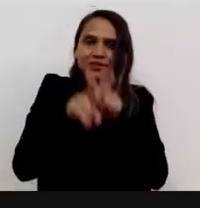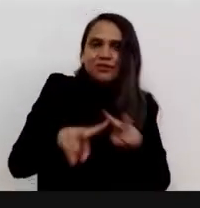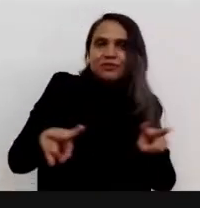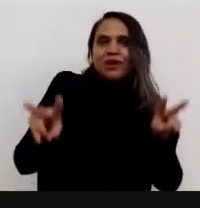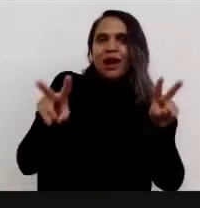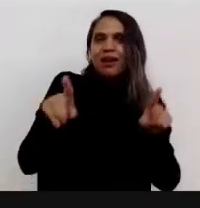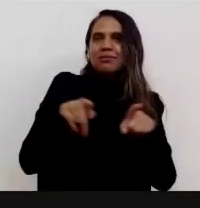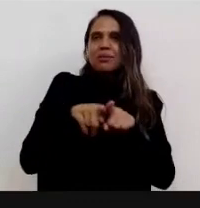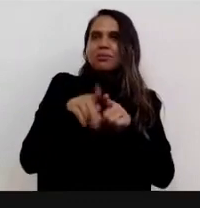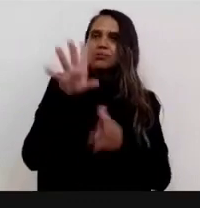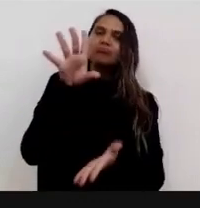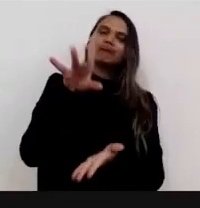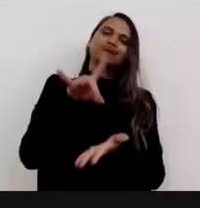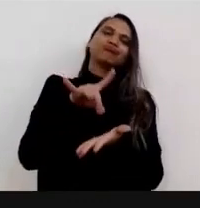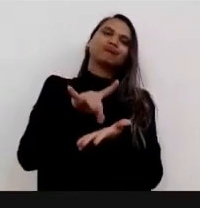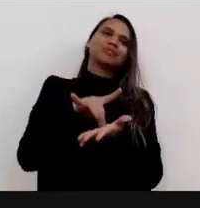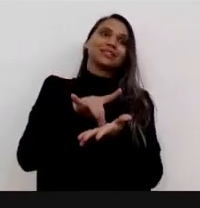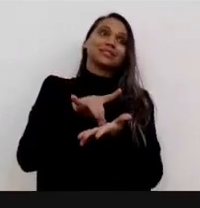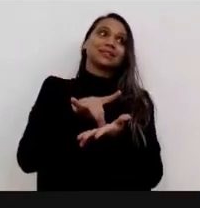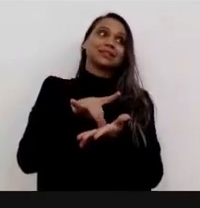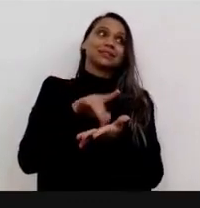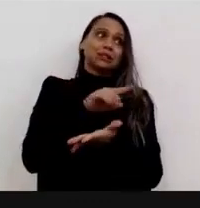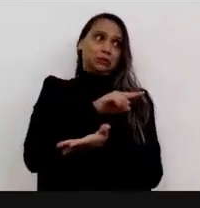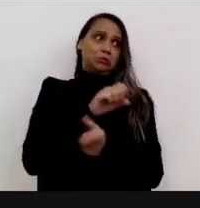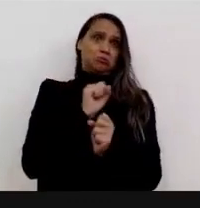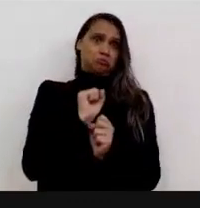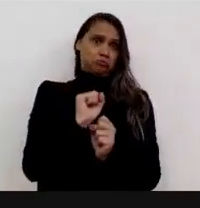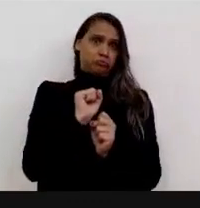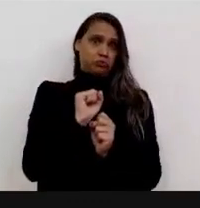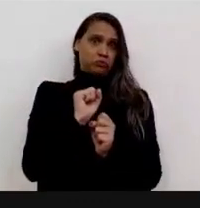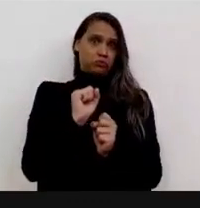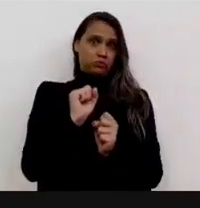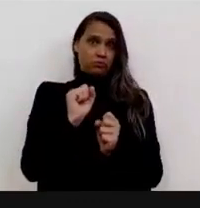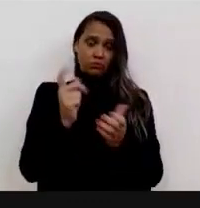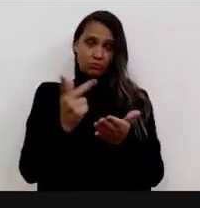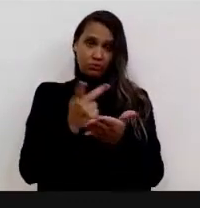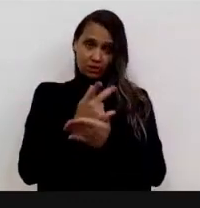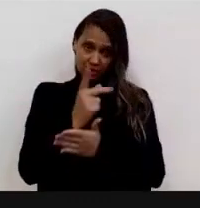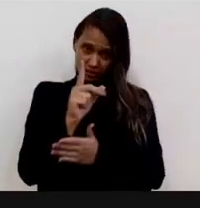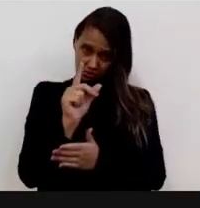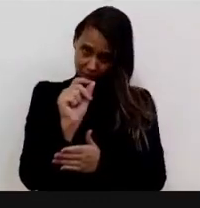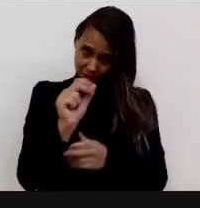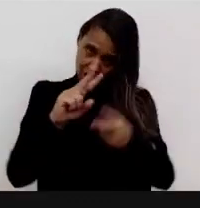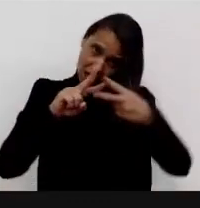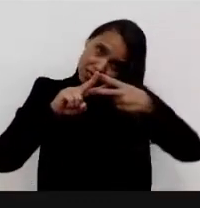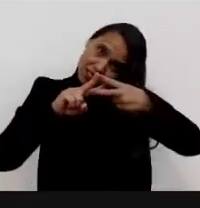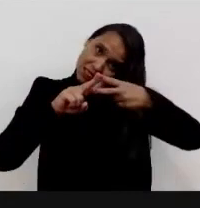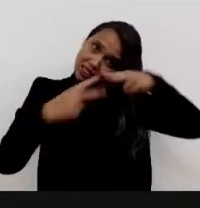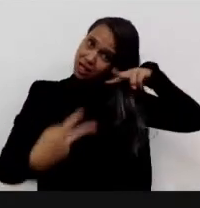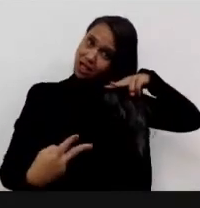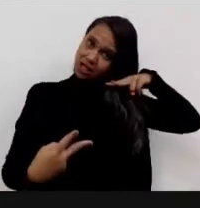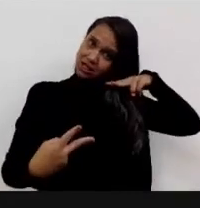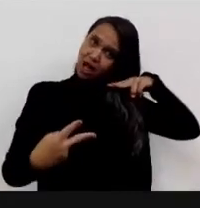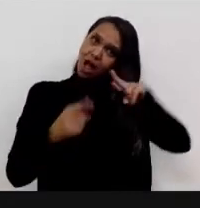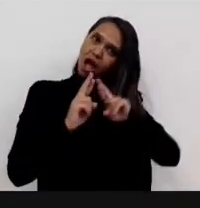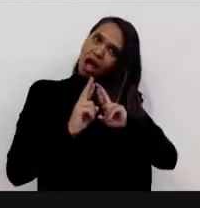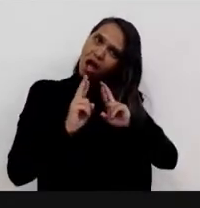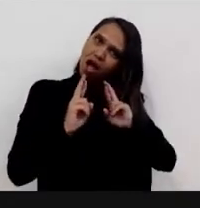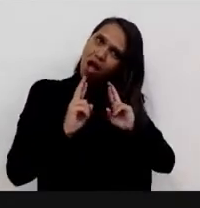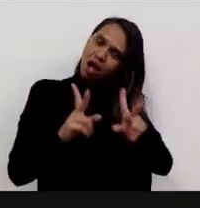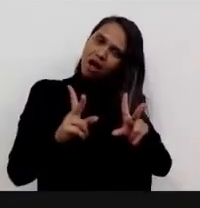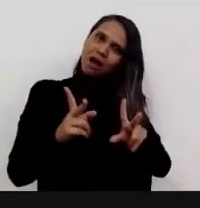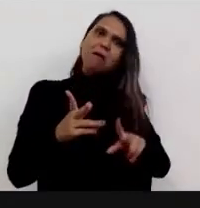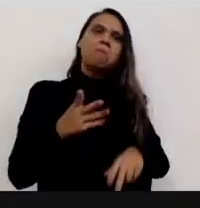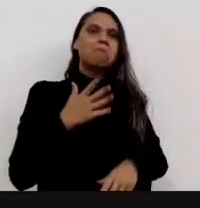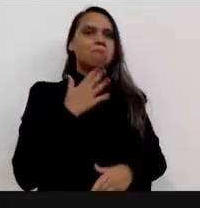com isso, eu posso ter, pasmem, impactos no meu DNA, por um fenômeno chamado epigenética, que eu também vou